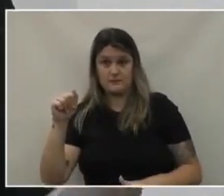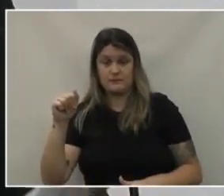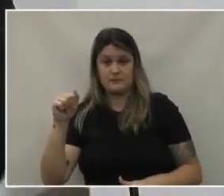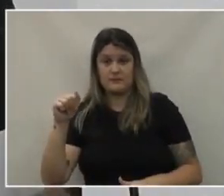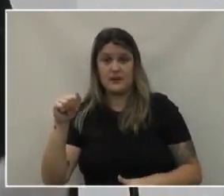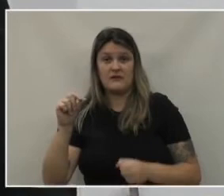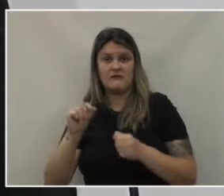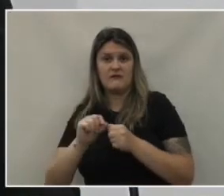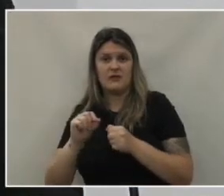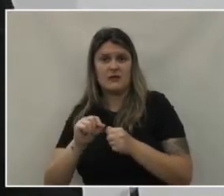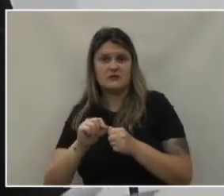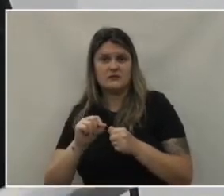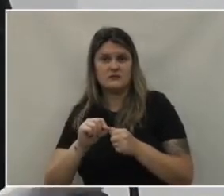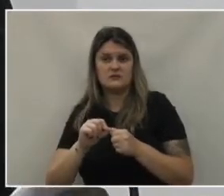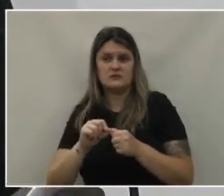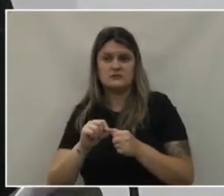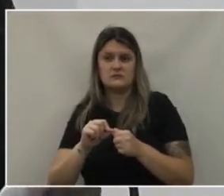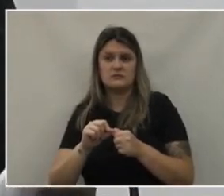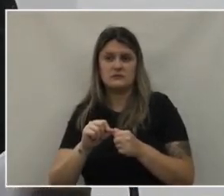que faz